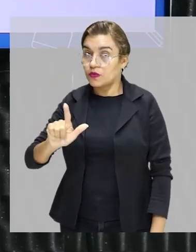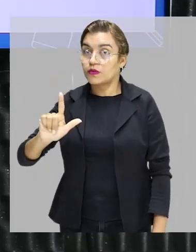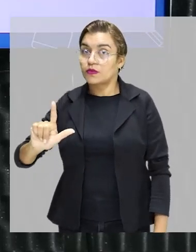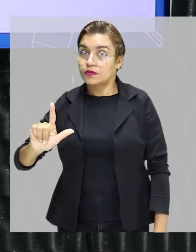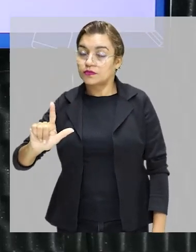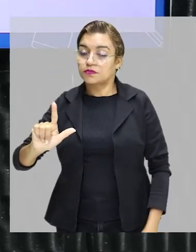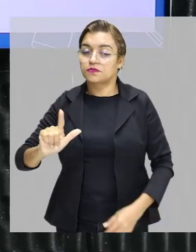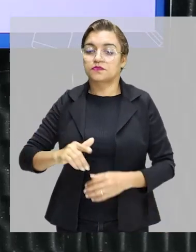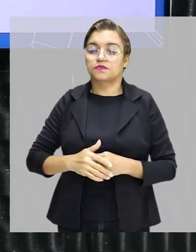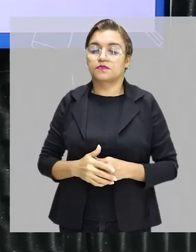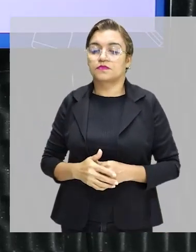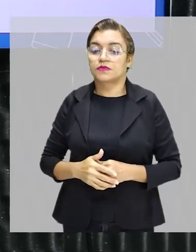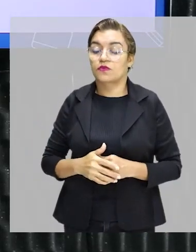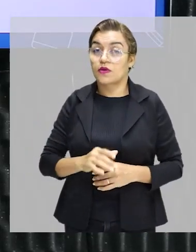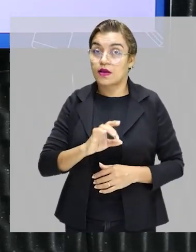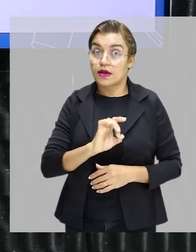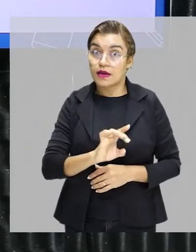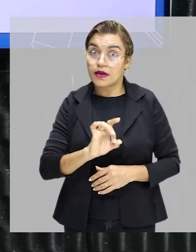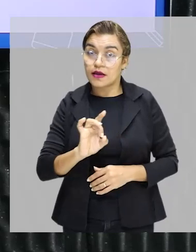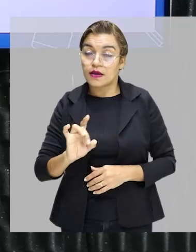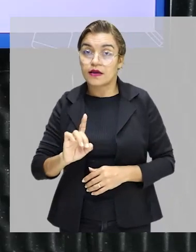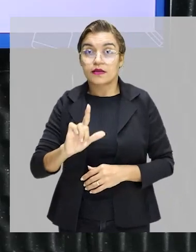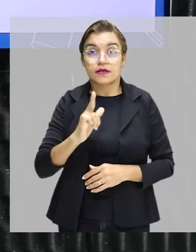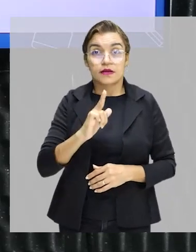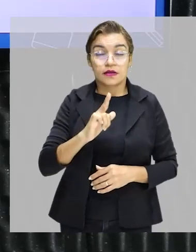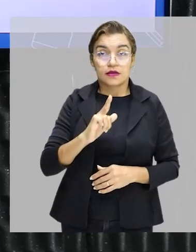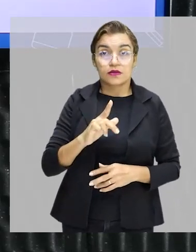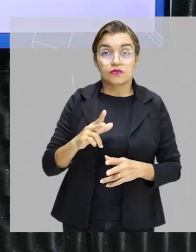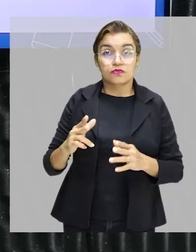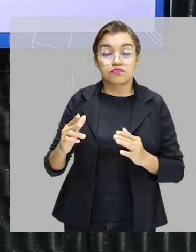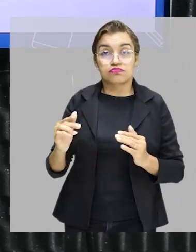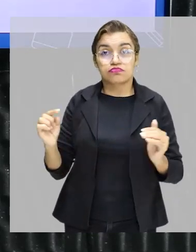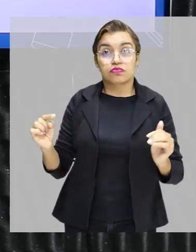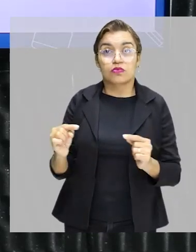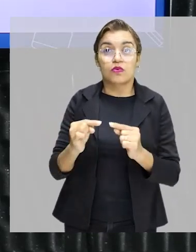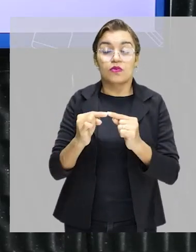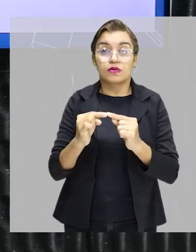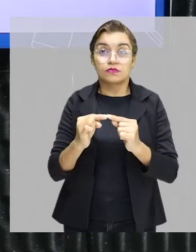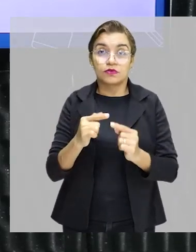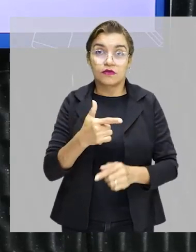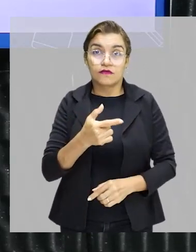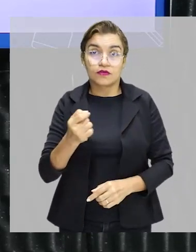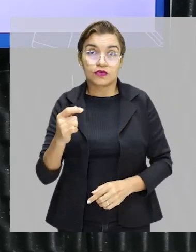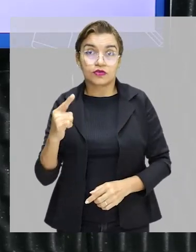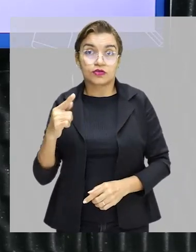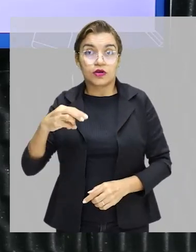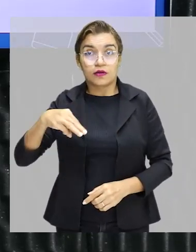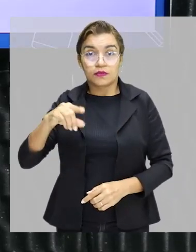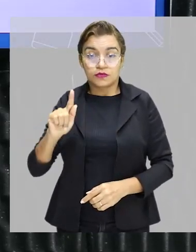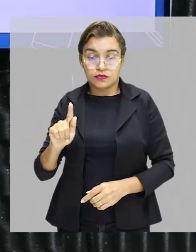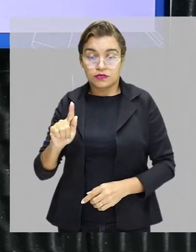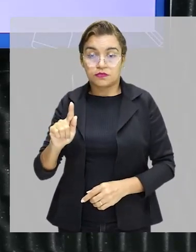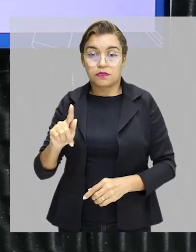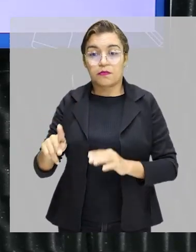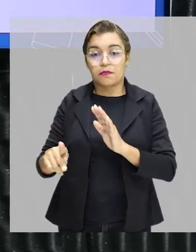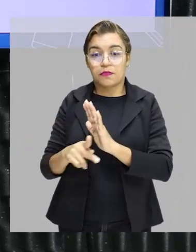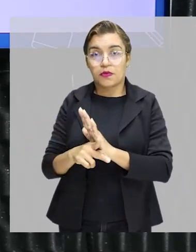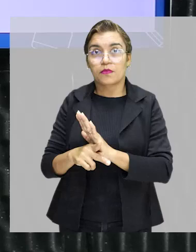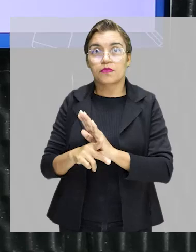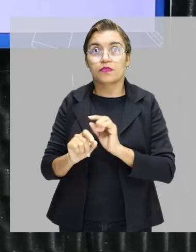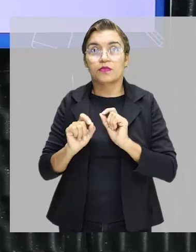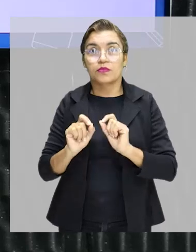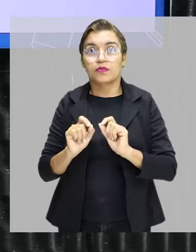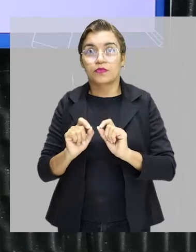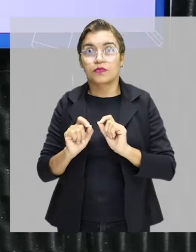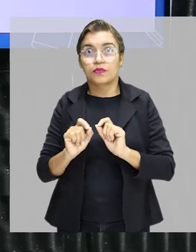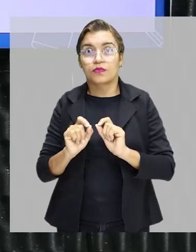de bola? Então, cada litro, 20 miligramas daquela substância, né, o bicarbonato de cálcio. Se a garrafa é